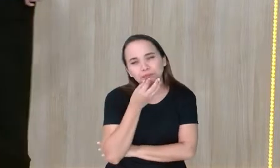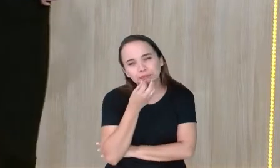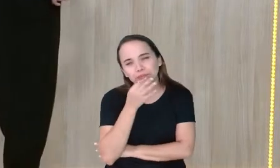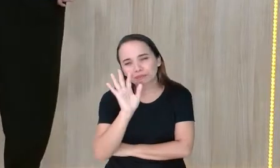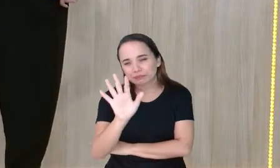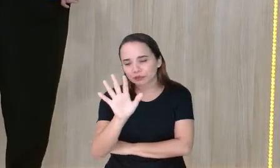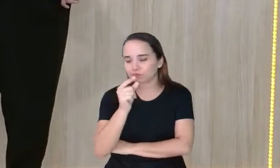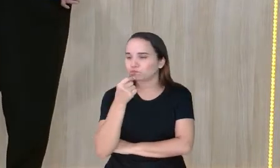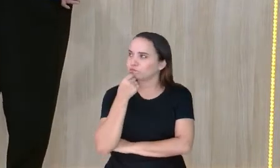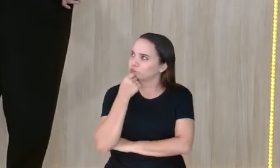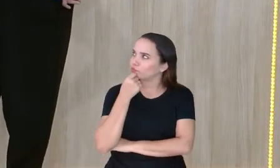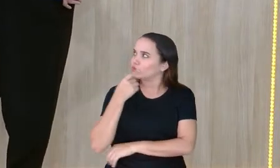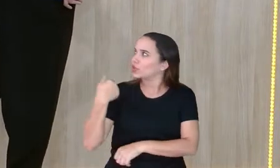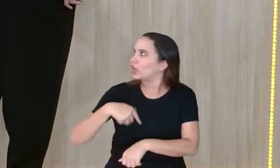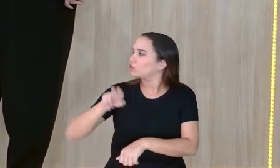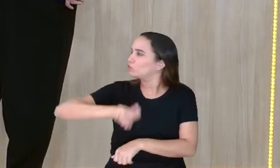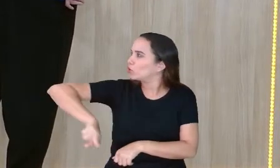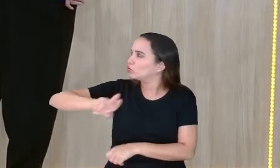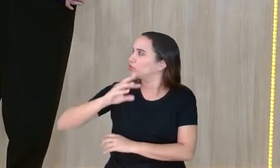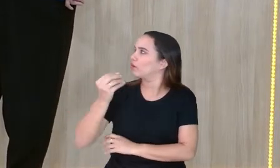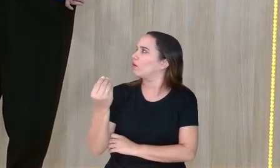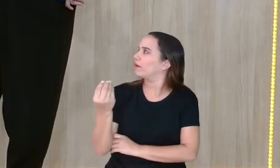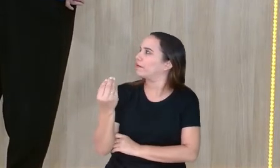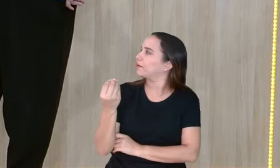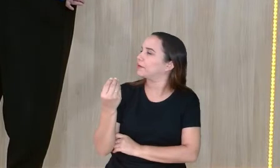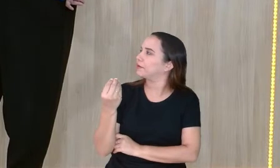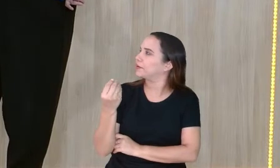Que é quando a gente vai usar